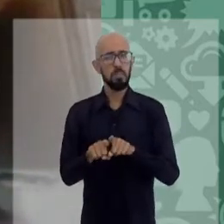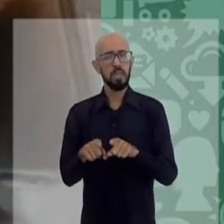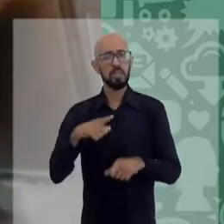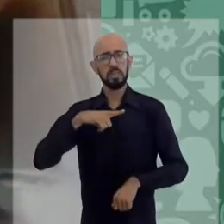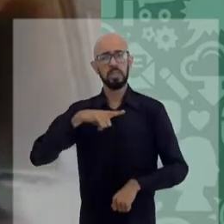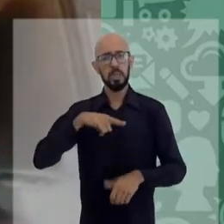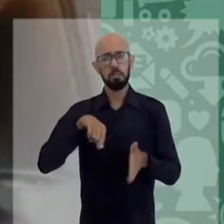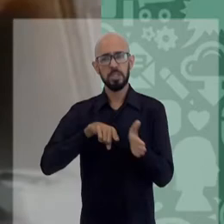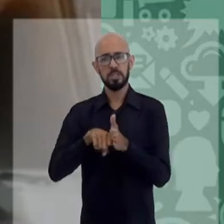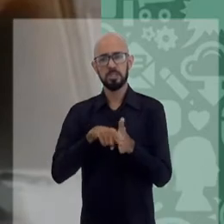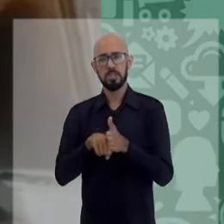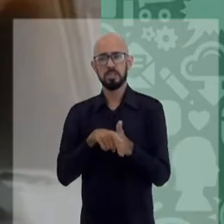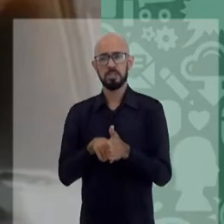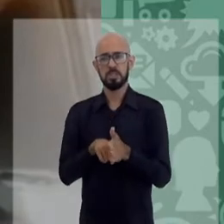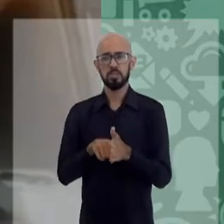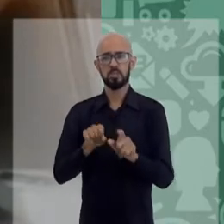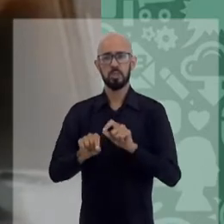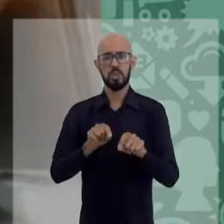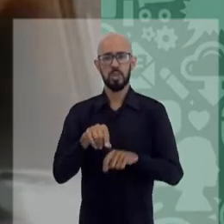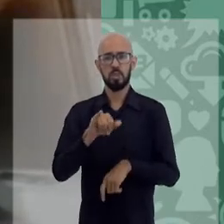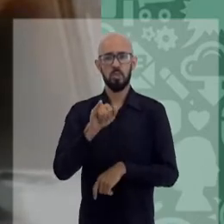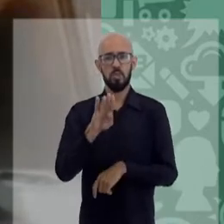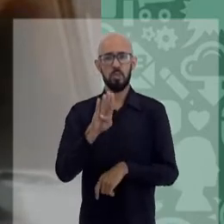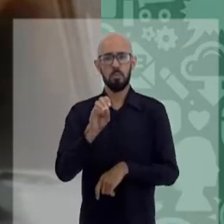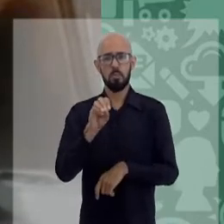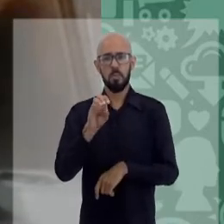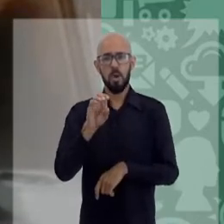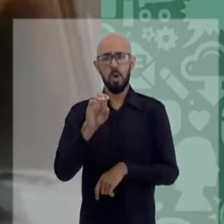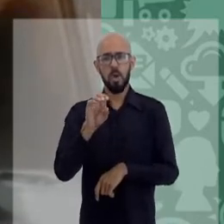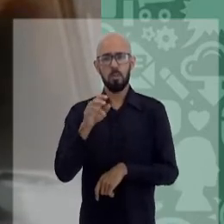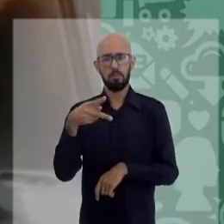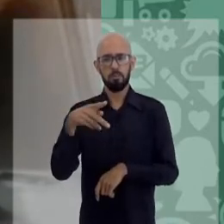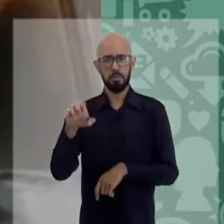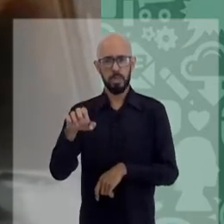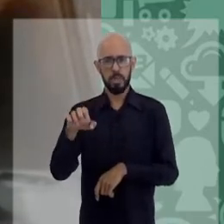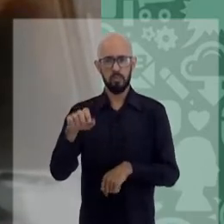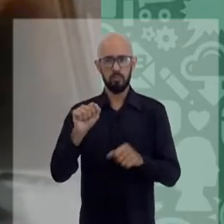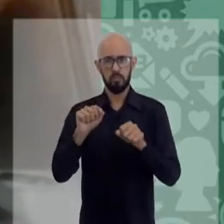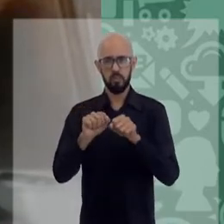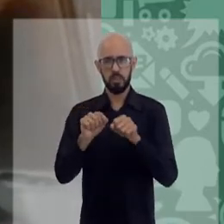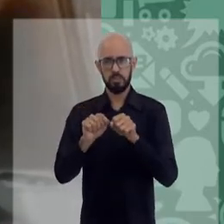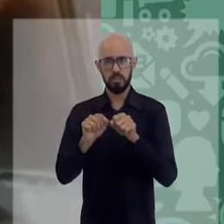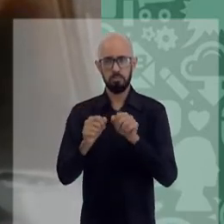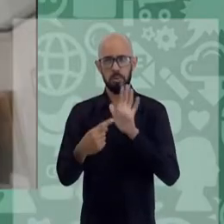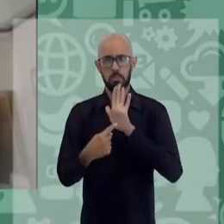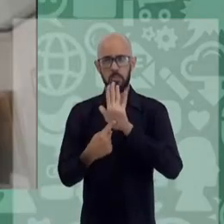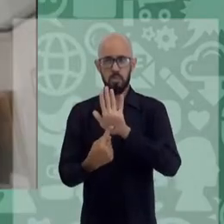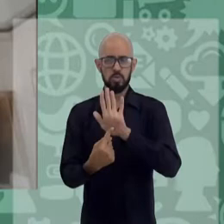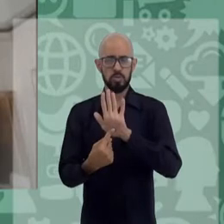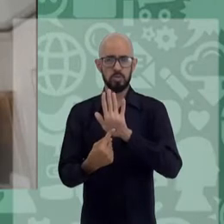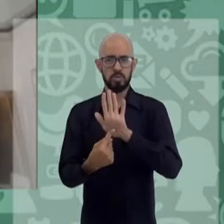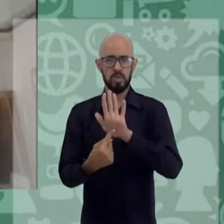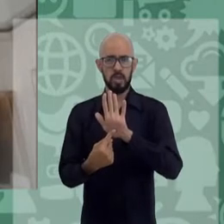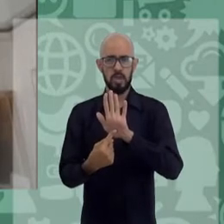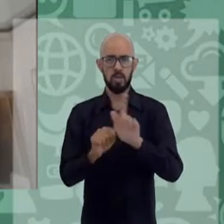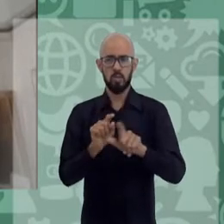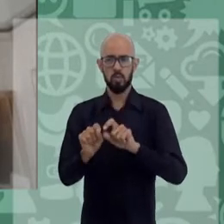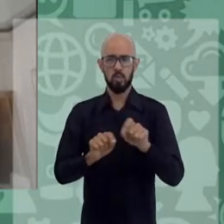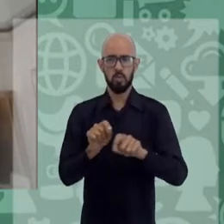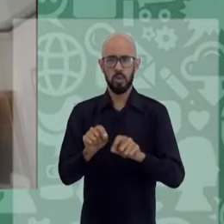tem pesquisas que o Ibope, o antigo Ibope fazia para medir isso, mostraram